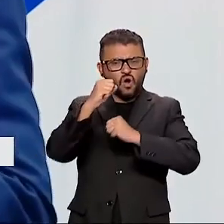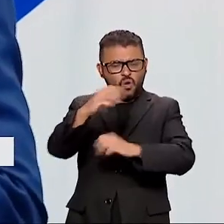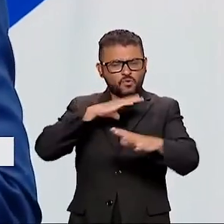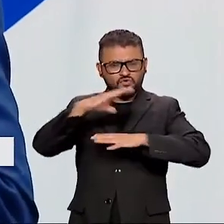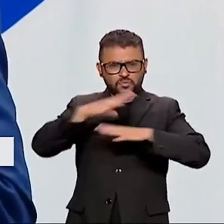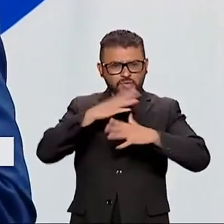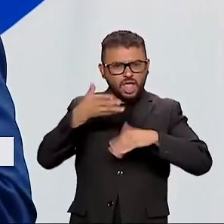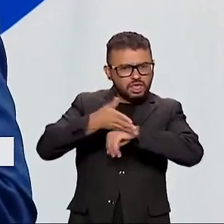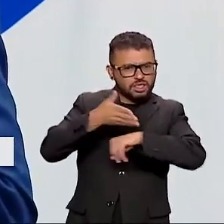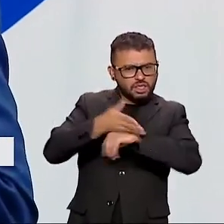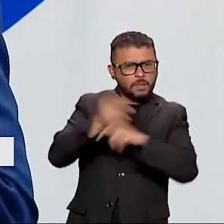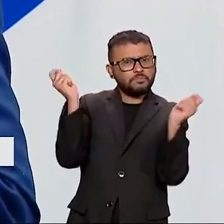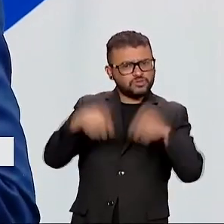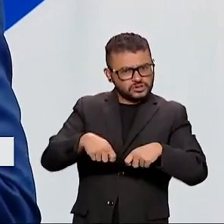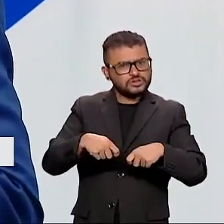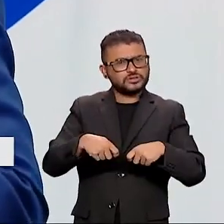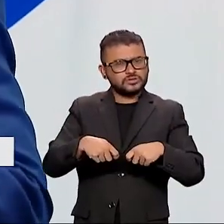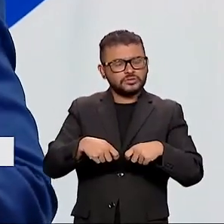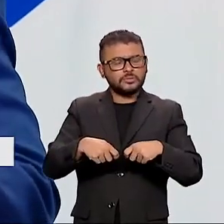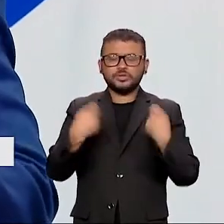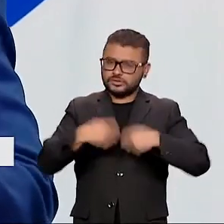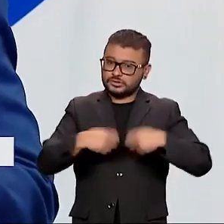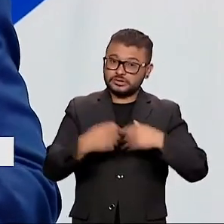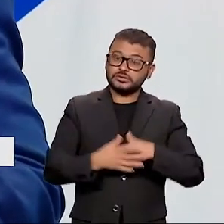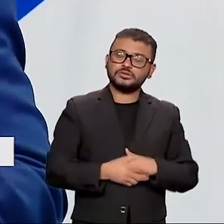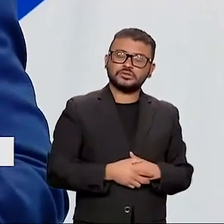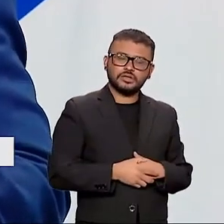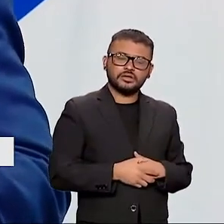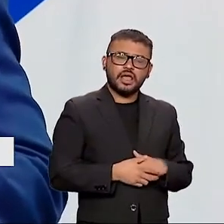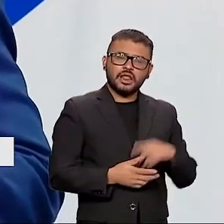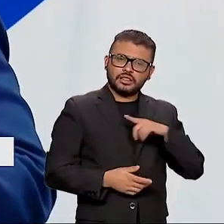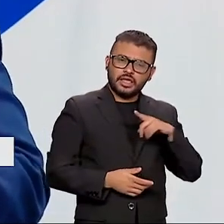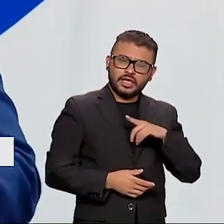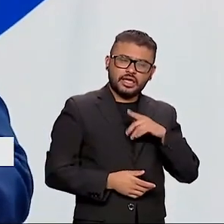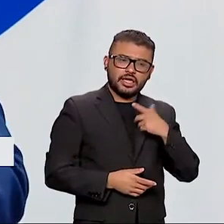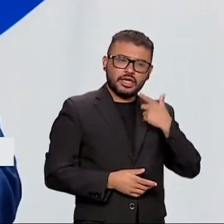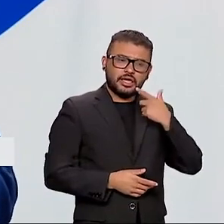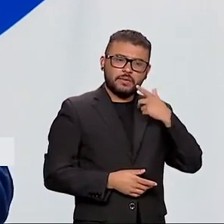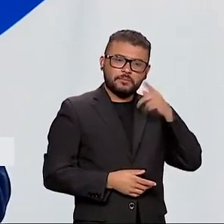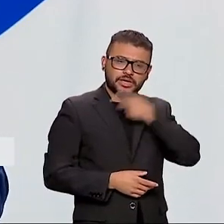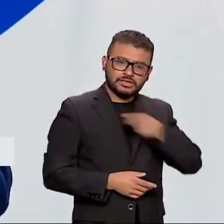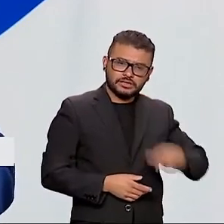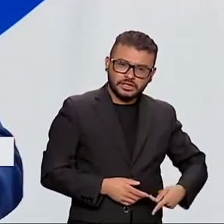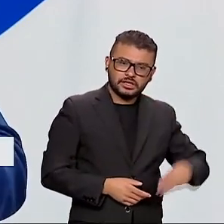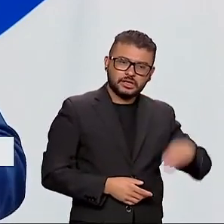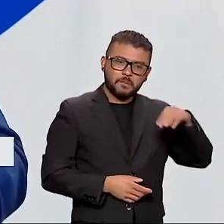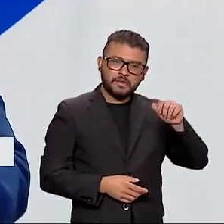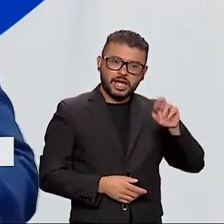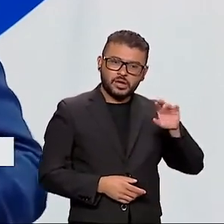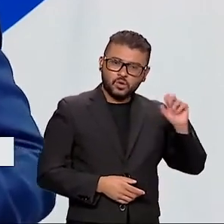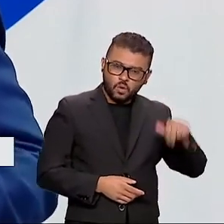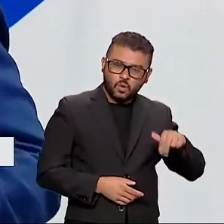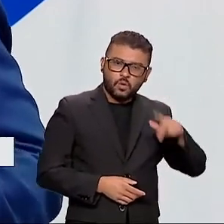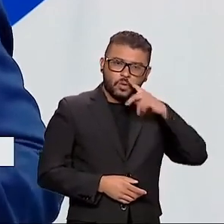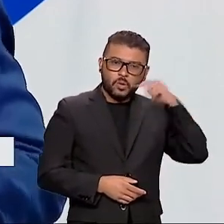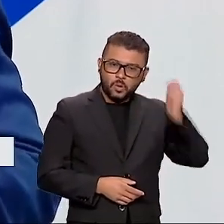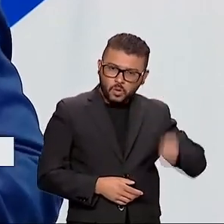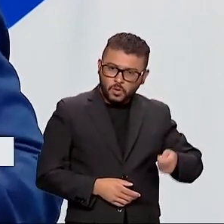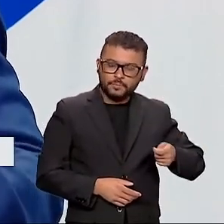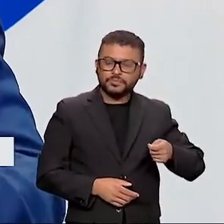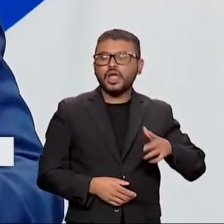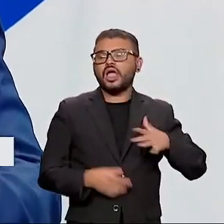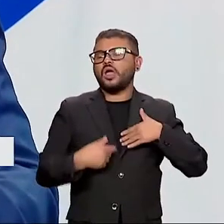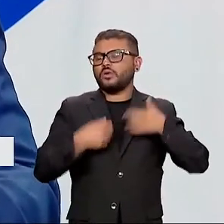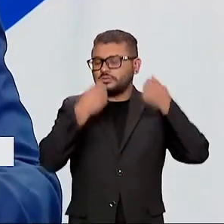maior participação. É isso. Ora, a diferença entre o Macron e eu na questão da Ucrânia, eu vou repetir. Há